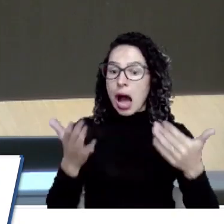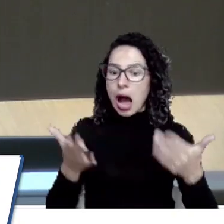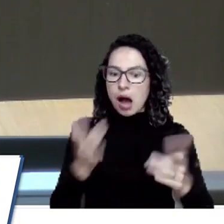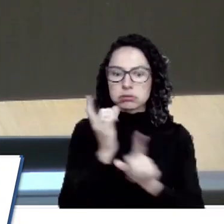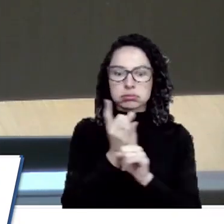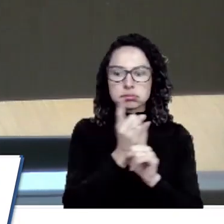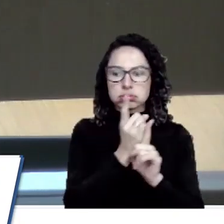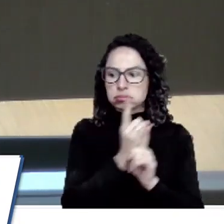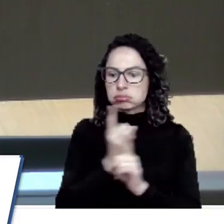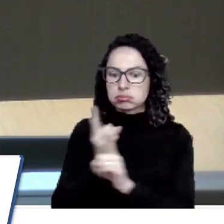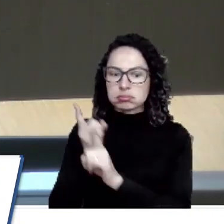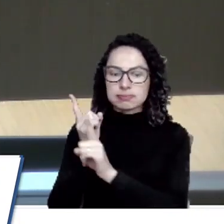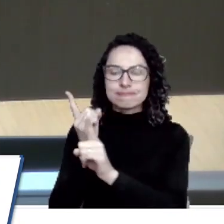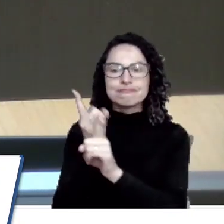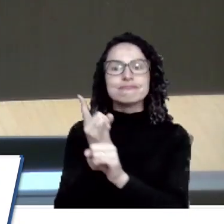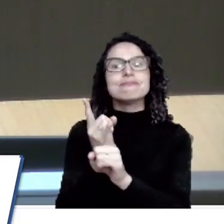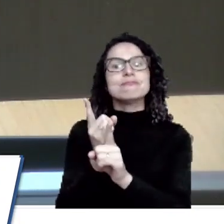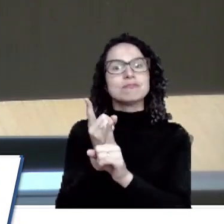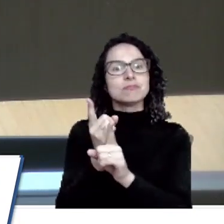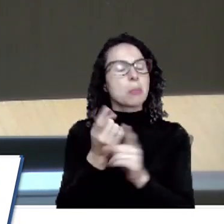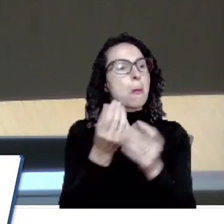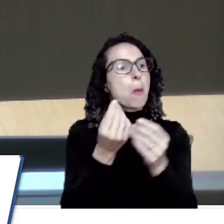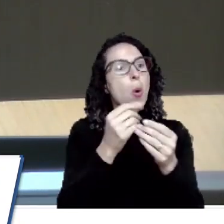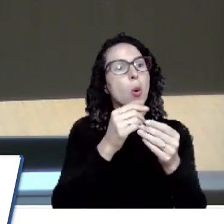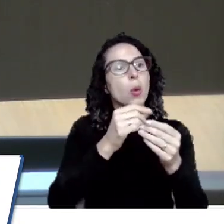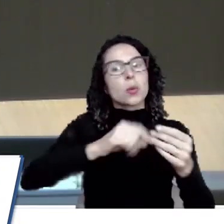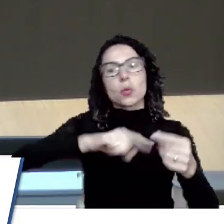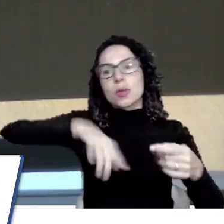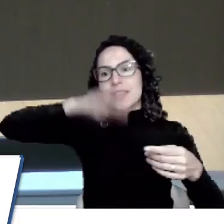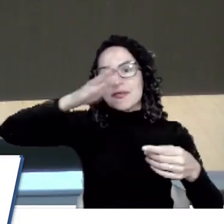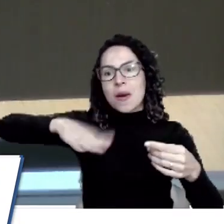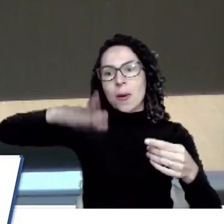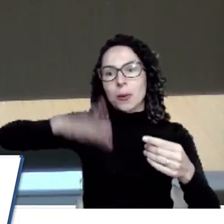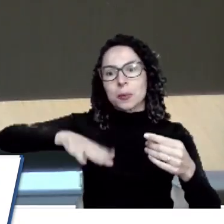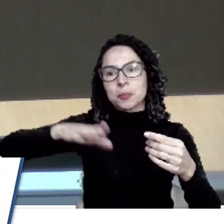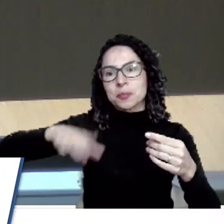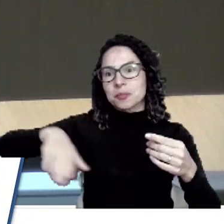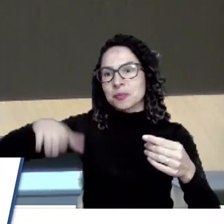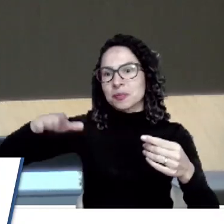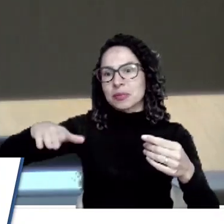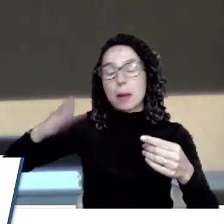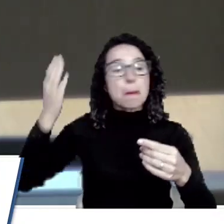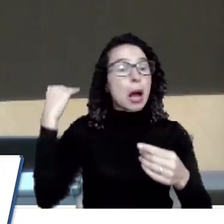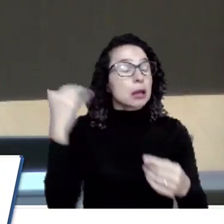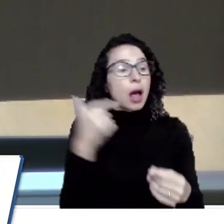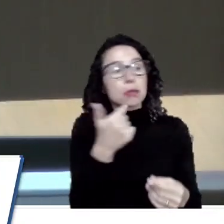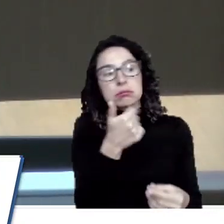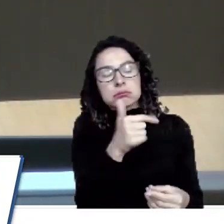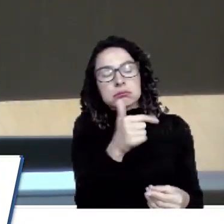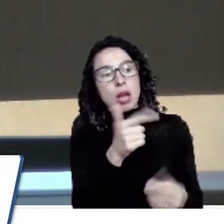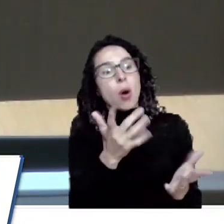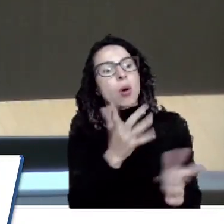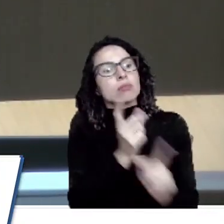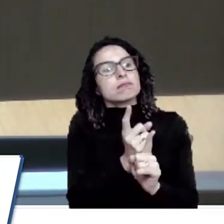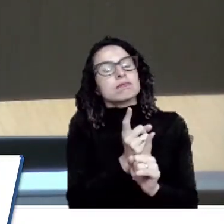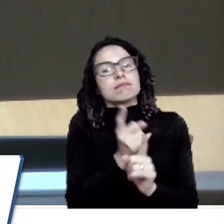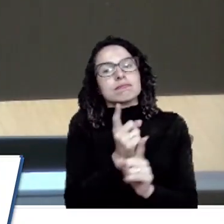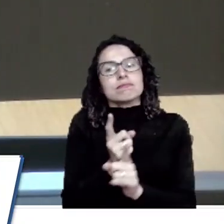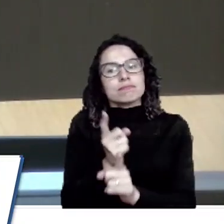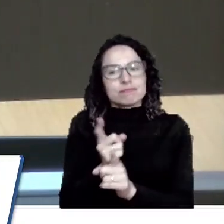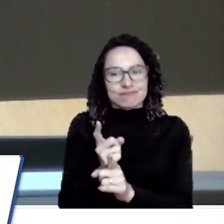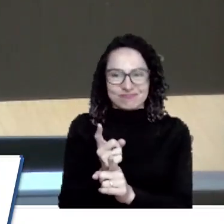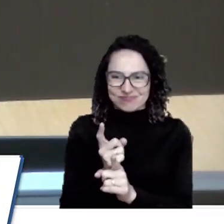vendo que vários graus, Exatamente. né, que talvez que não seria detectado antes, hoje é. Então nós